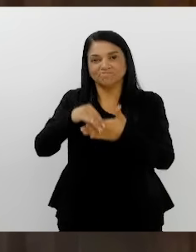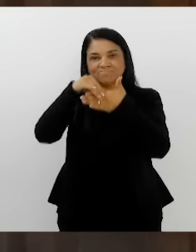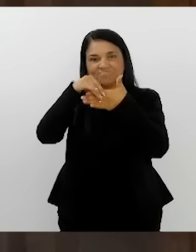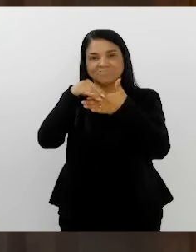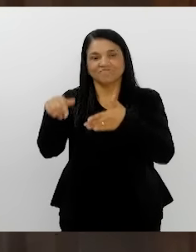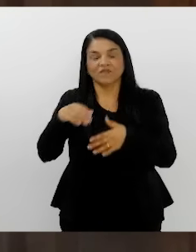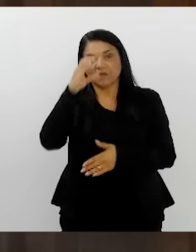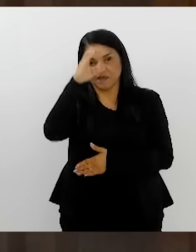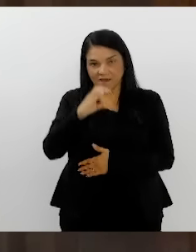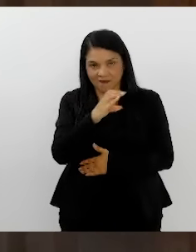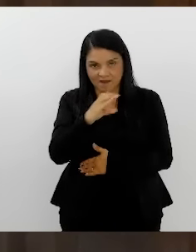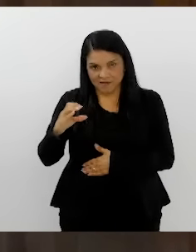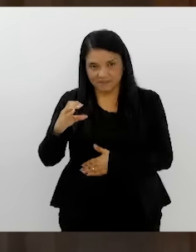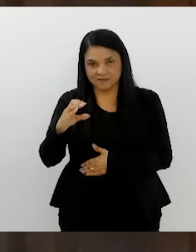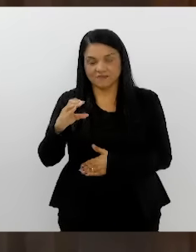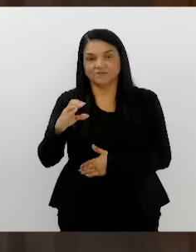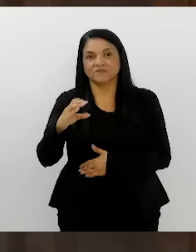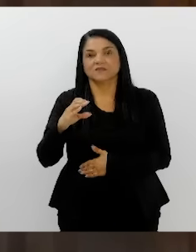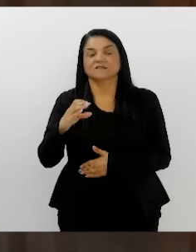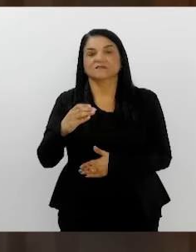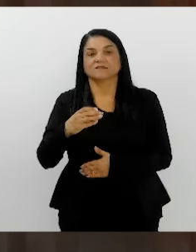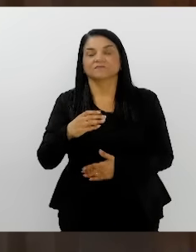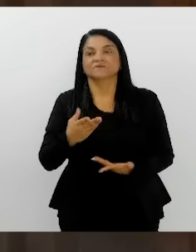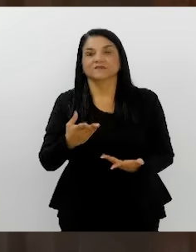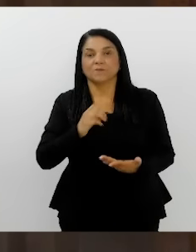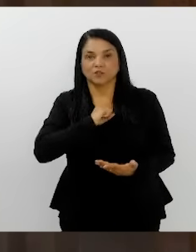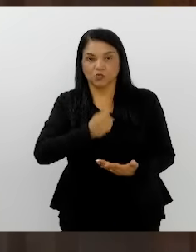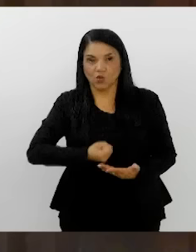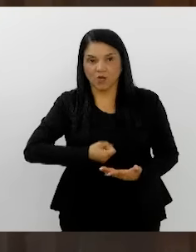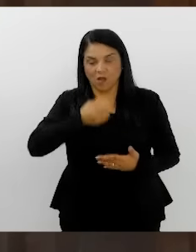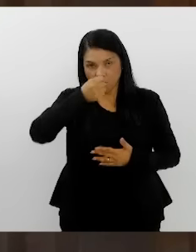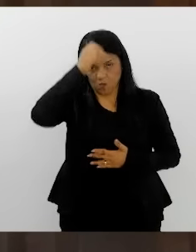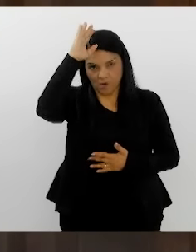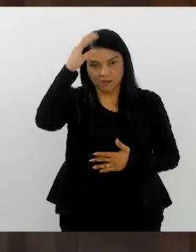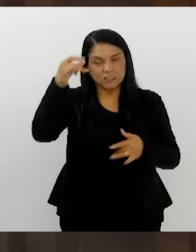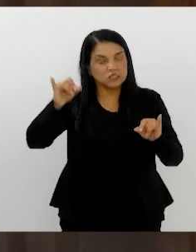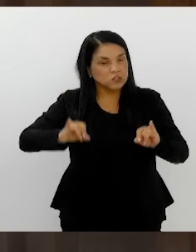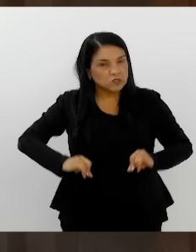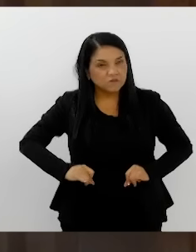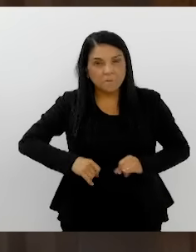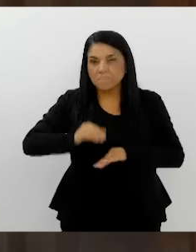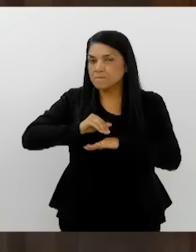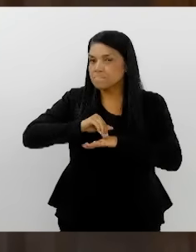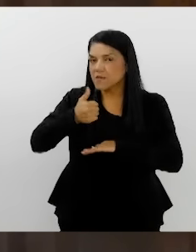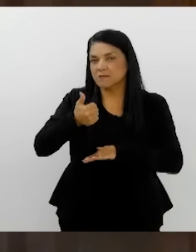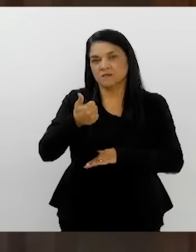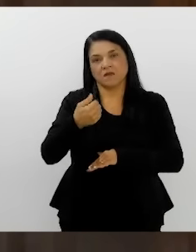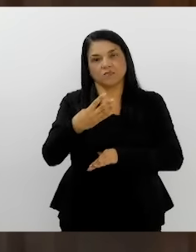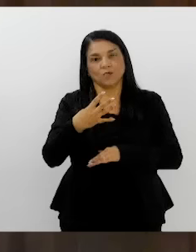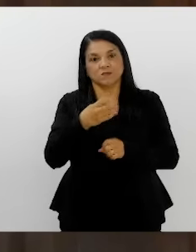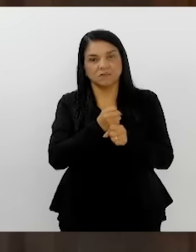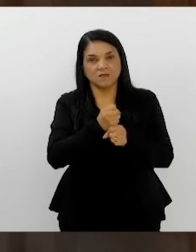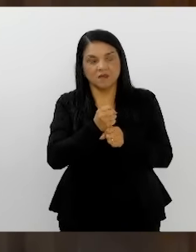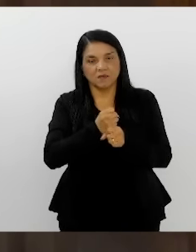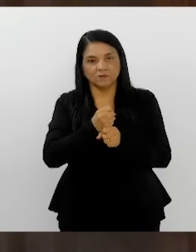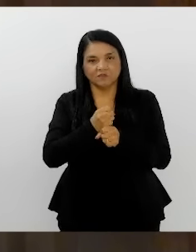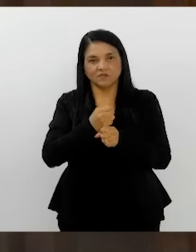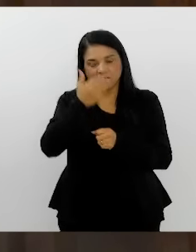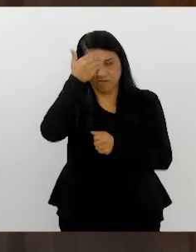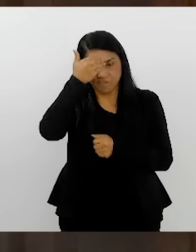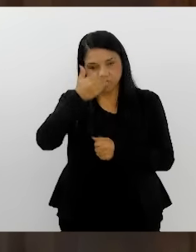Apostólica Romana, que é sofrer pela Igreja. Há mais de 14 anos ele sofreu um AVC que paralisou o